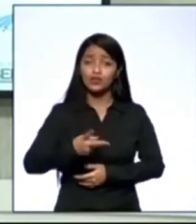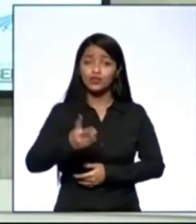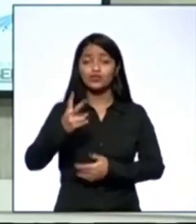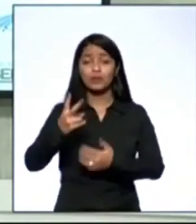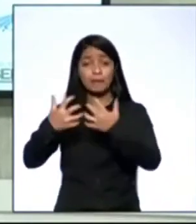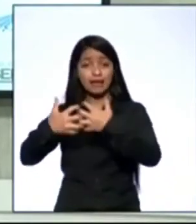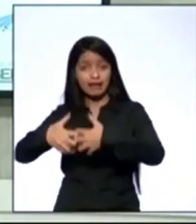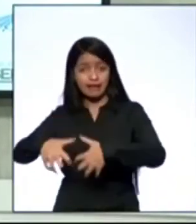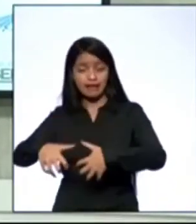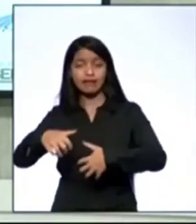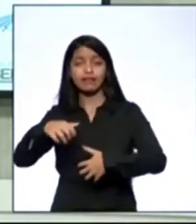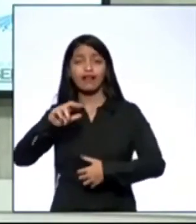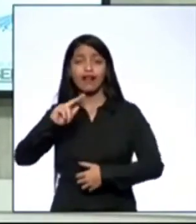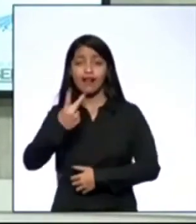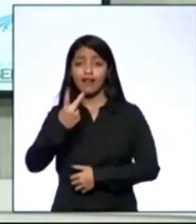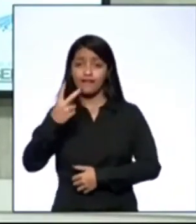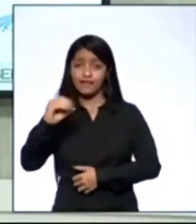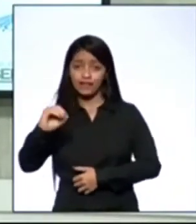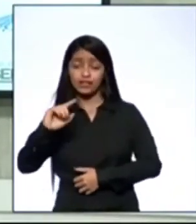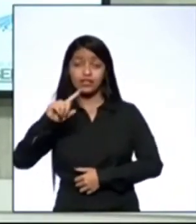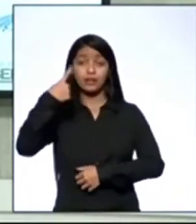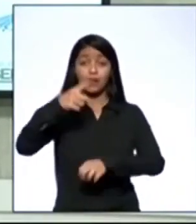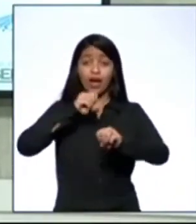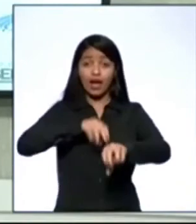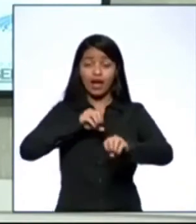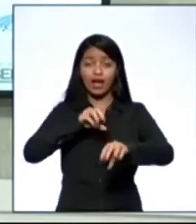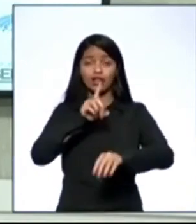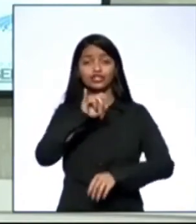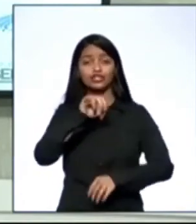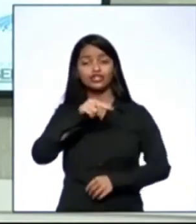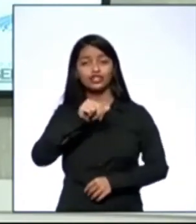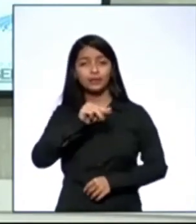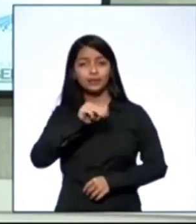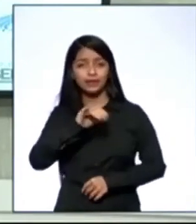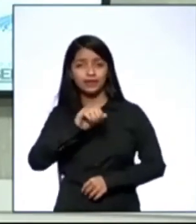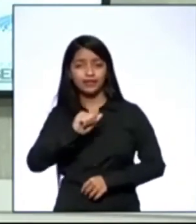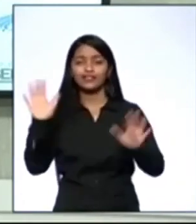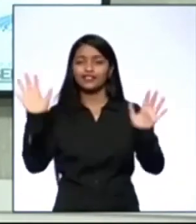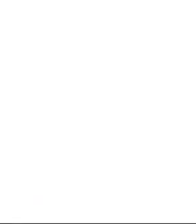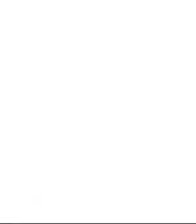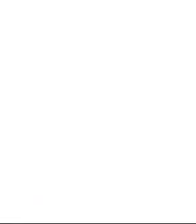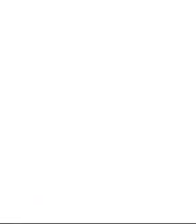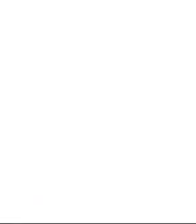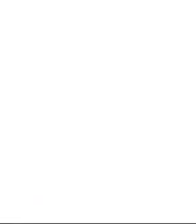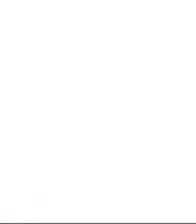no H20 para dinâmica na nossa próxima aula. Tá bom? Tchau, tchau para vocês.